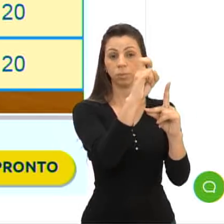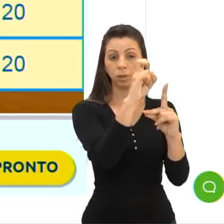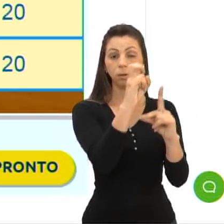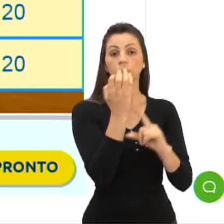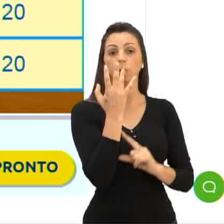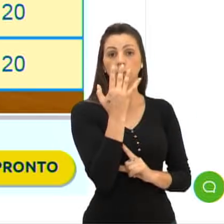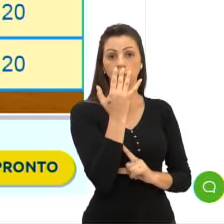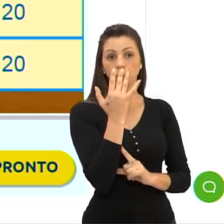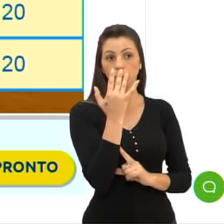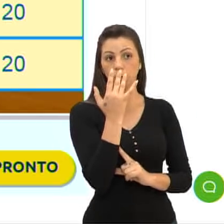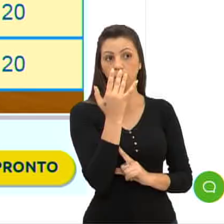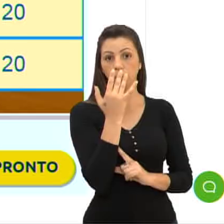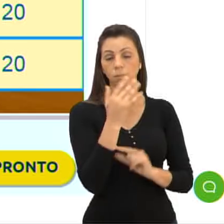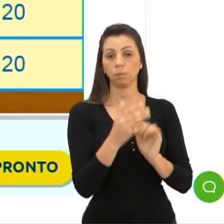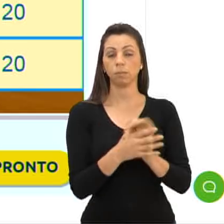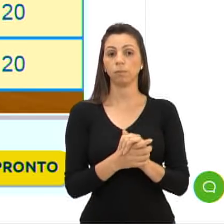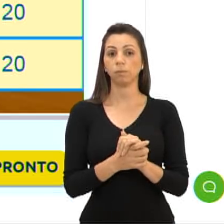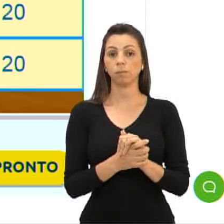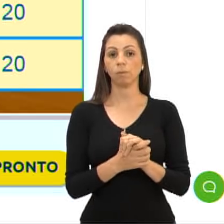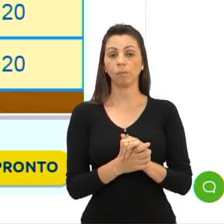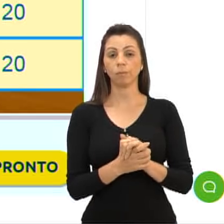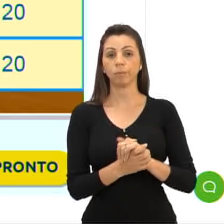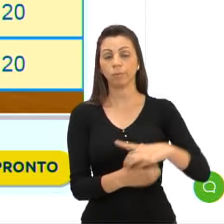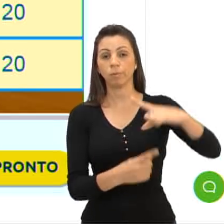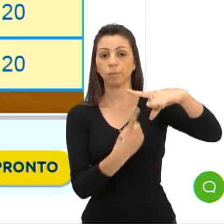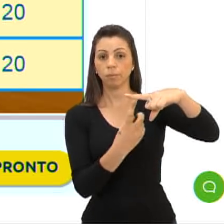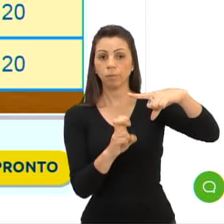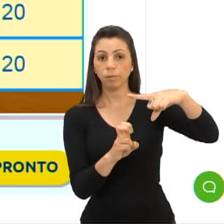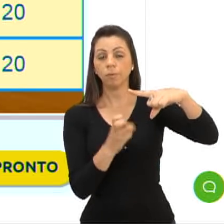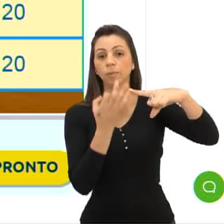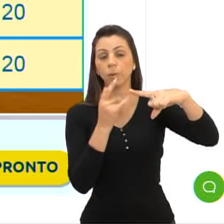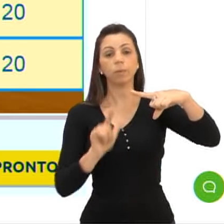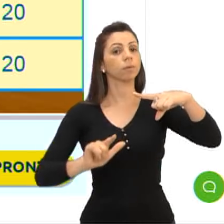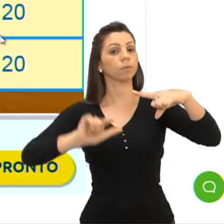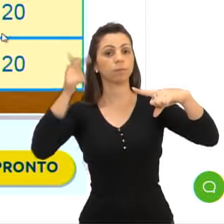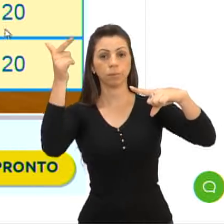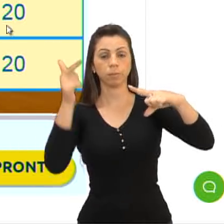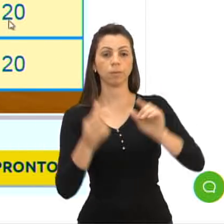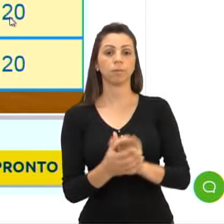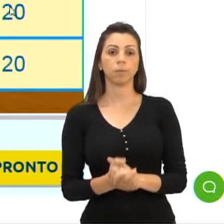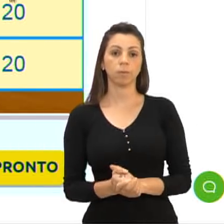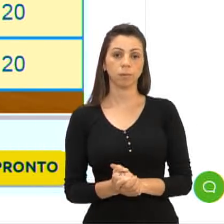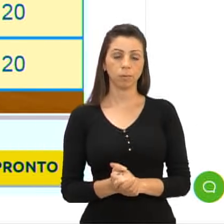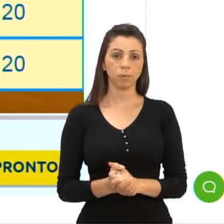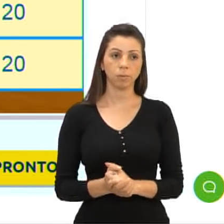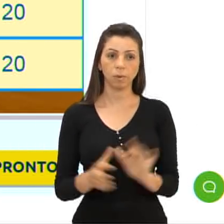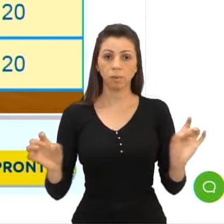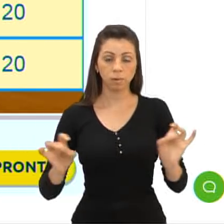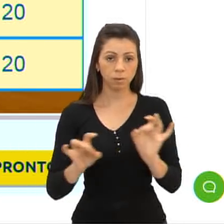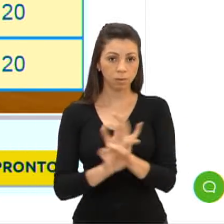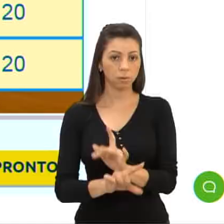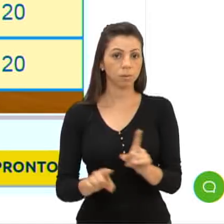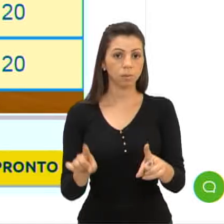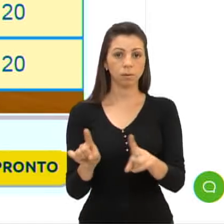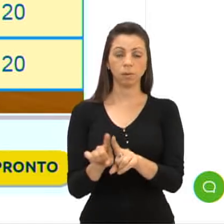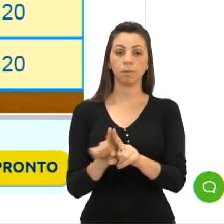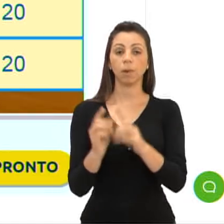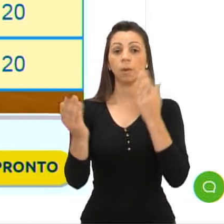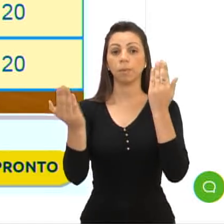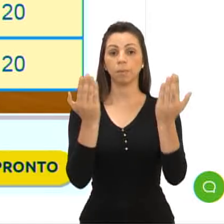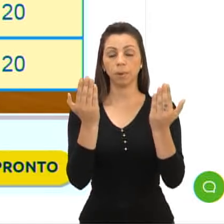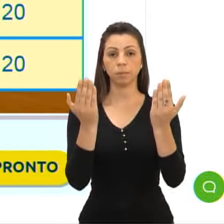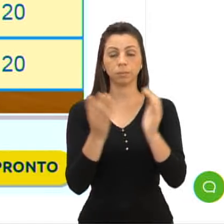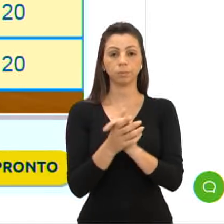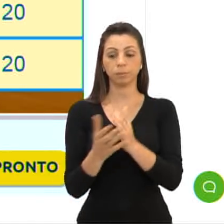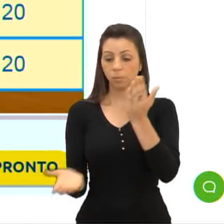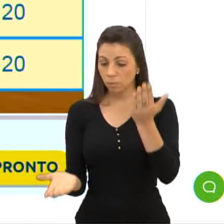né, de uma imagem, e 15 de outra. Já encerrando aqui a comparação ali,